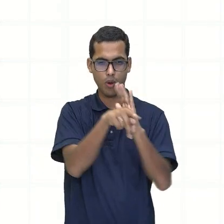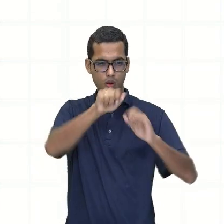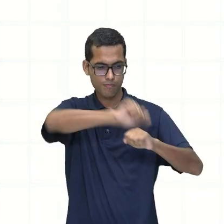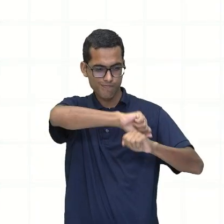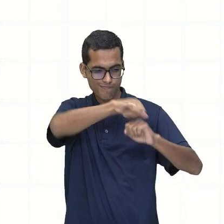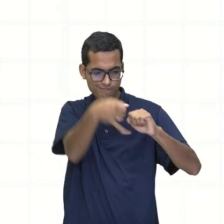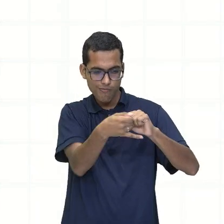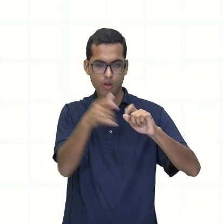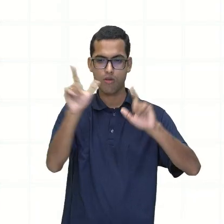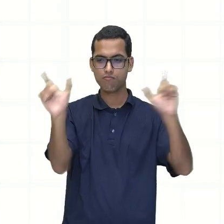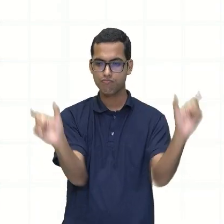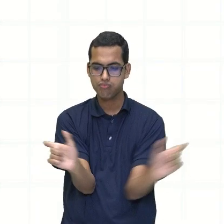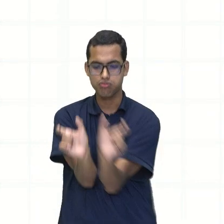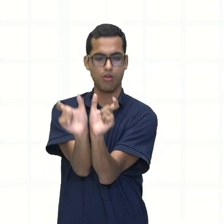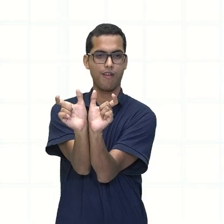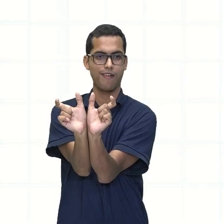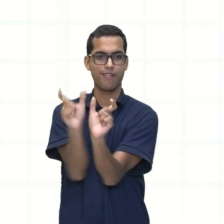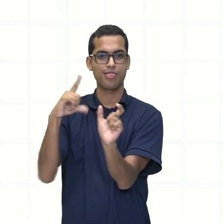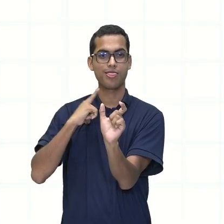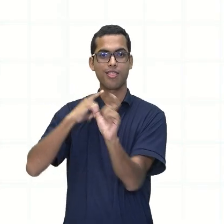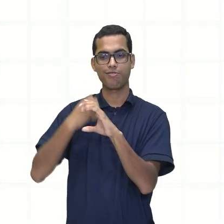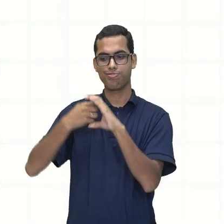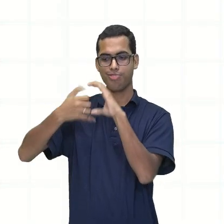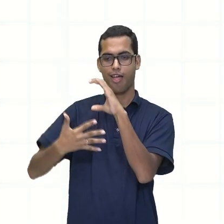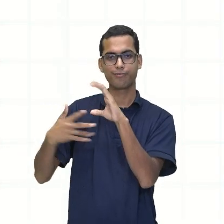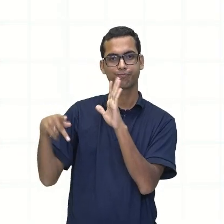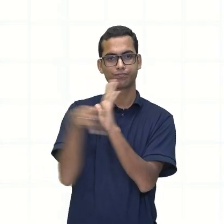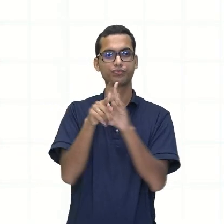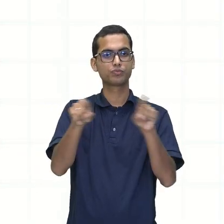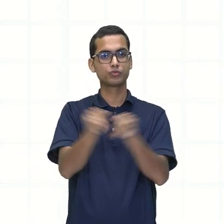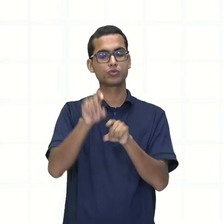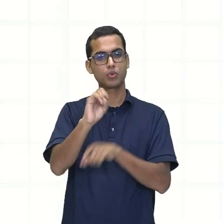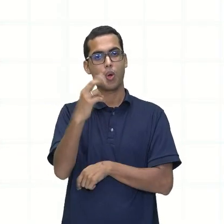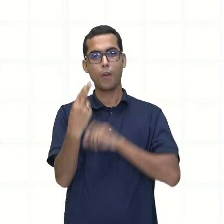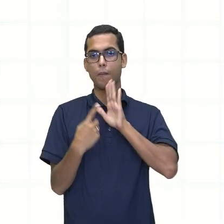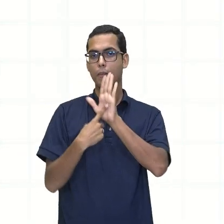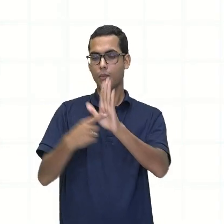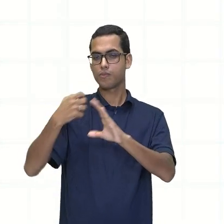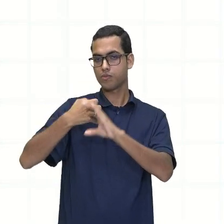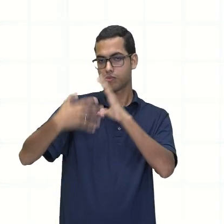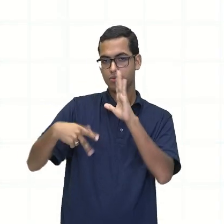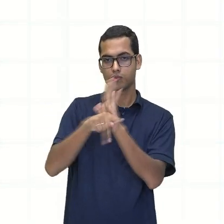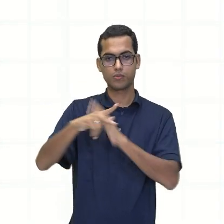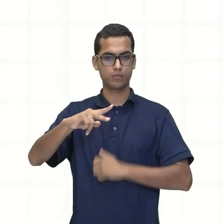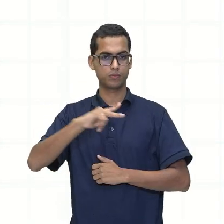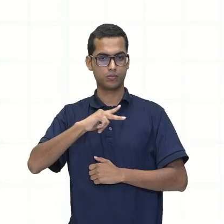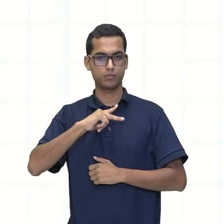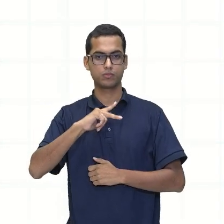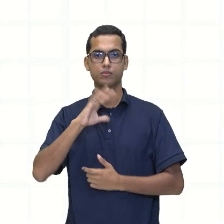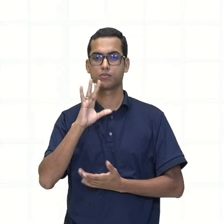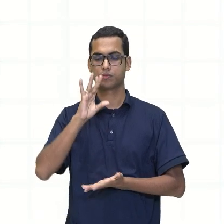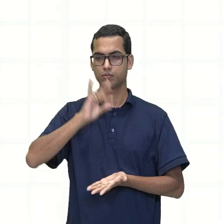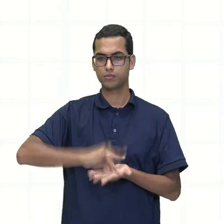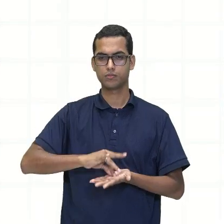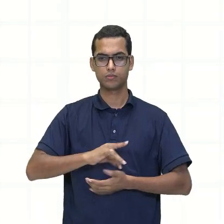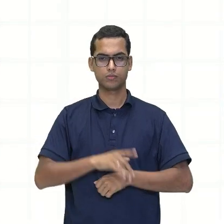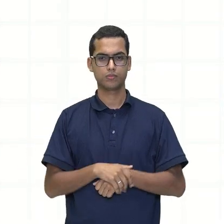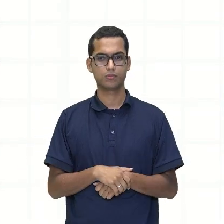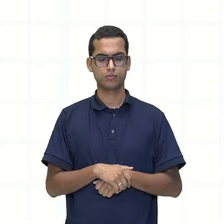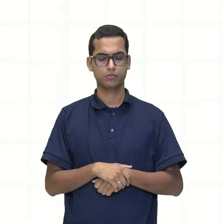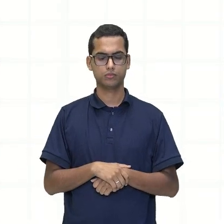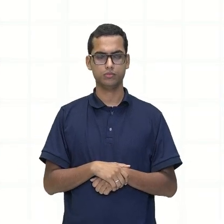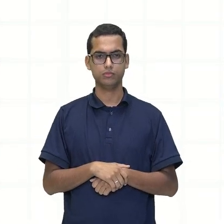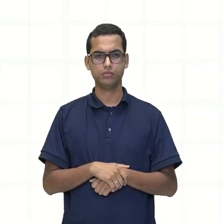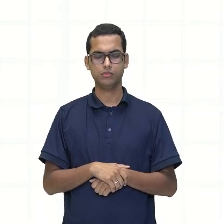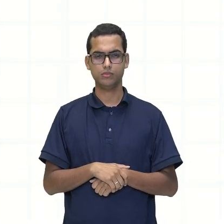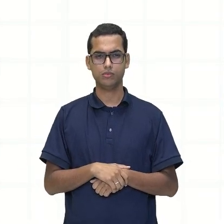substantivo, dando-lhe características ou apresentando algo que o particularize.